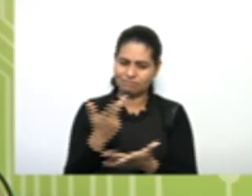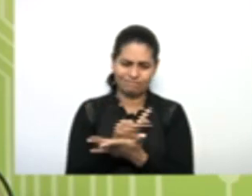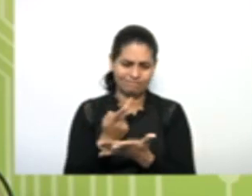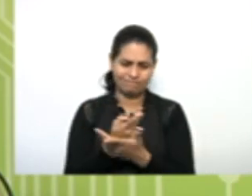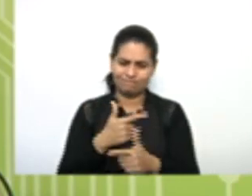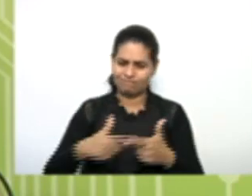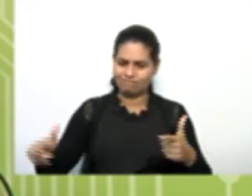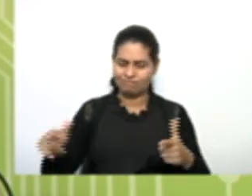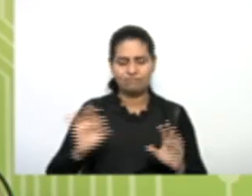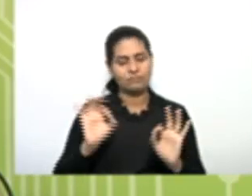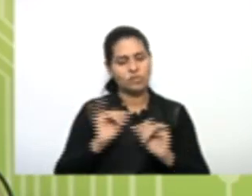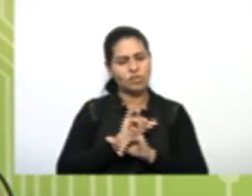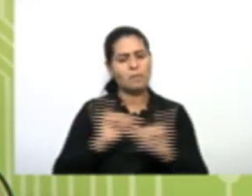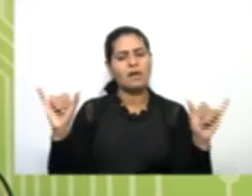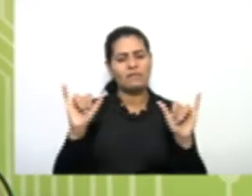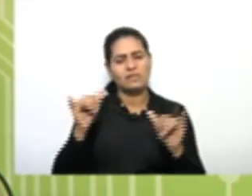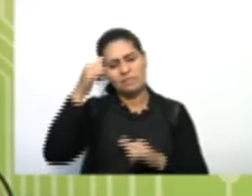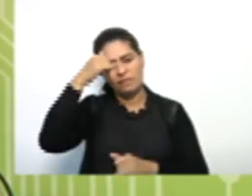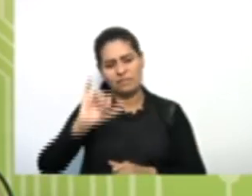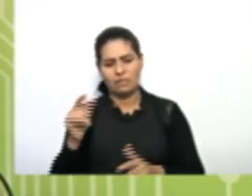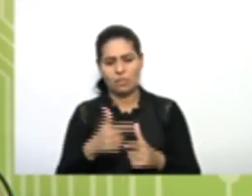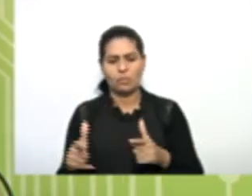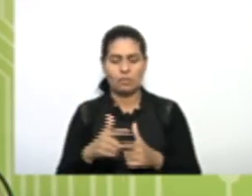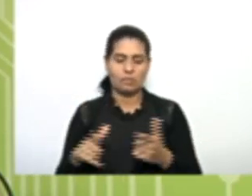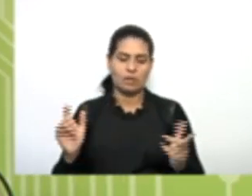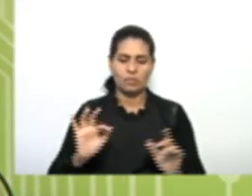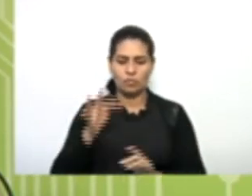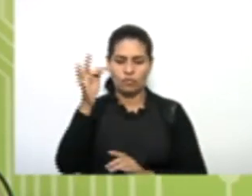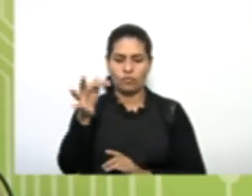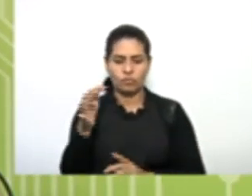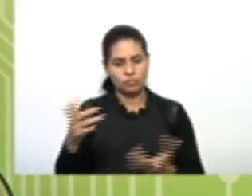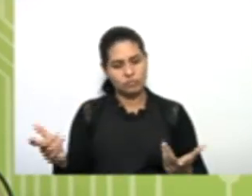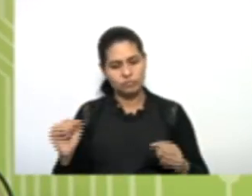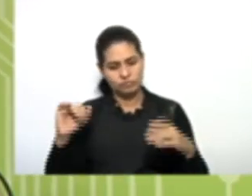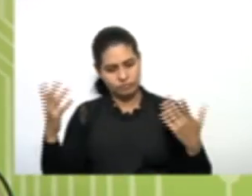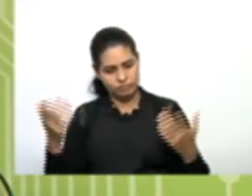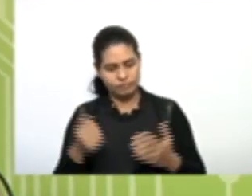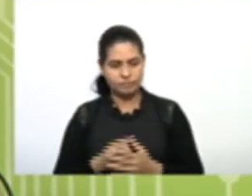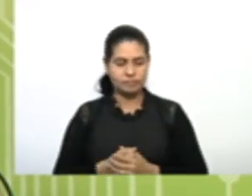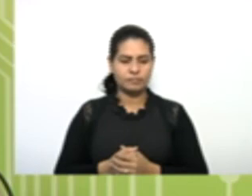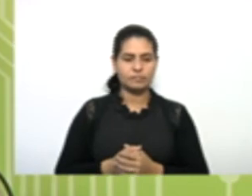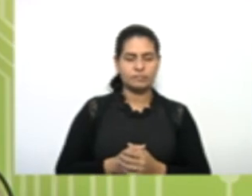prejudicado, então a gente está querendo só informar para evitar que qualquer problema possa acontecer nesse sentido,